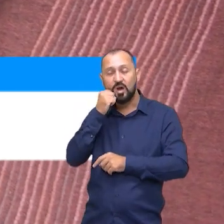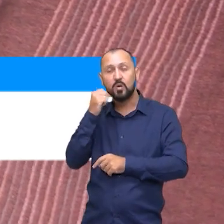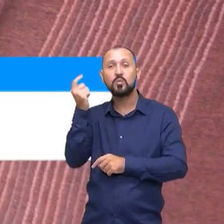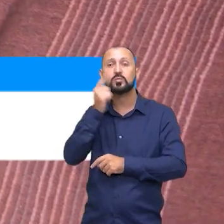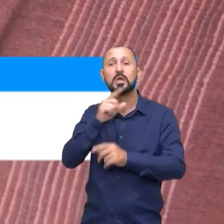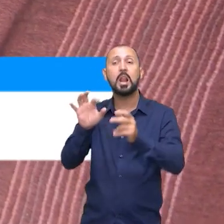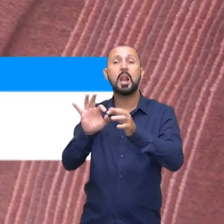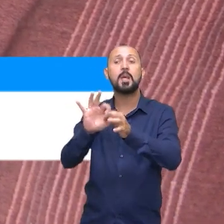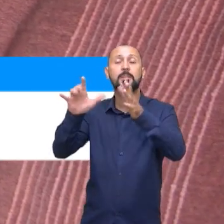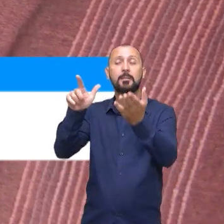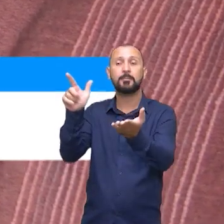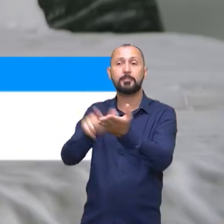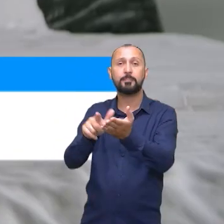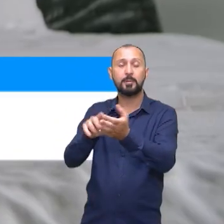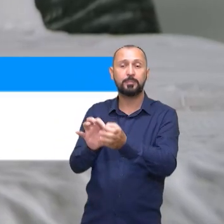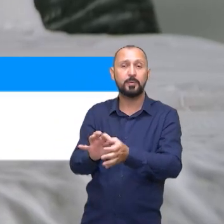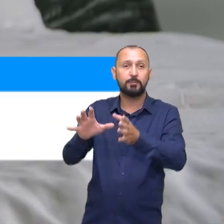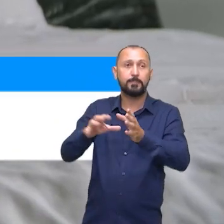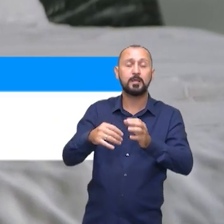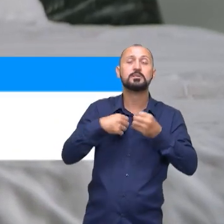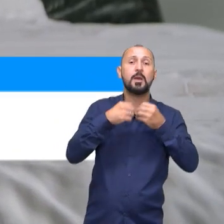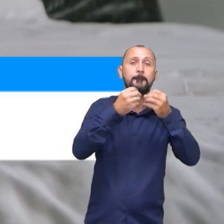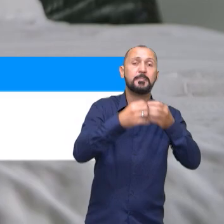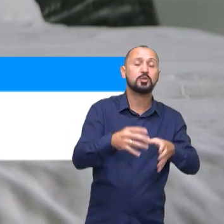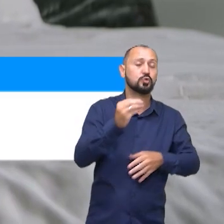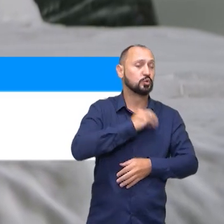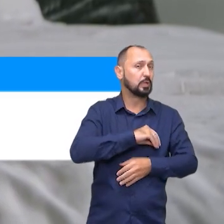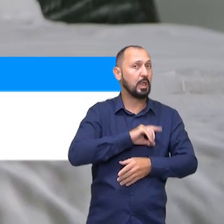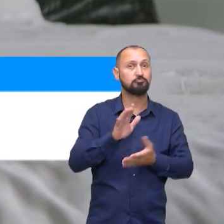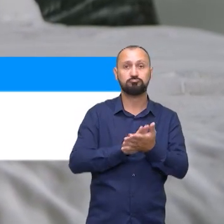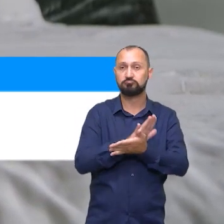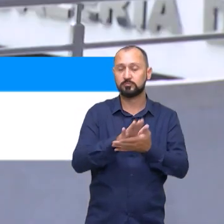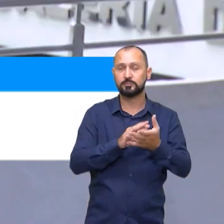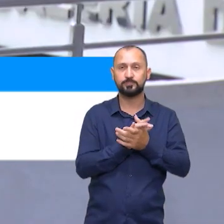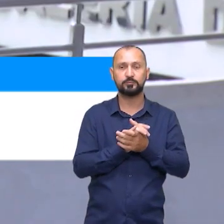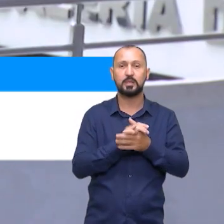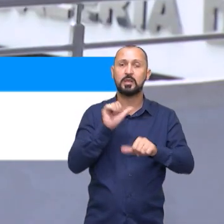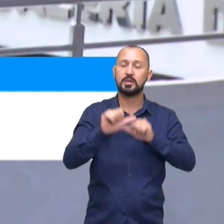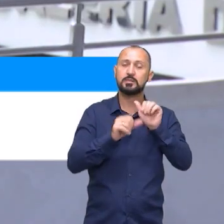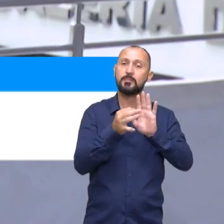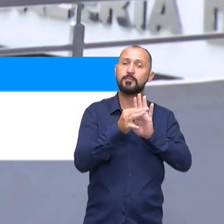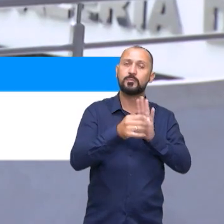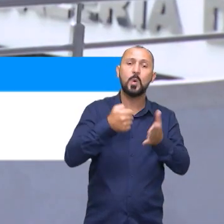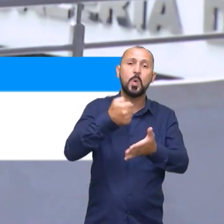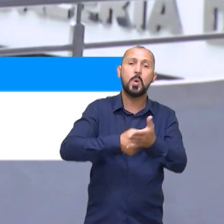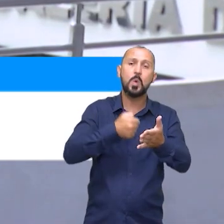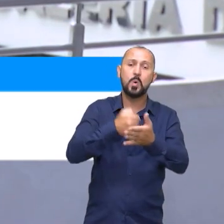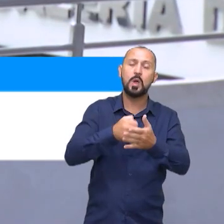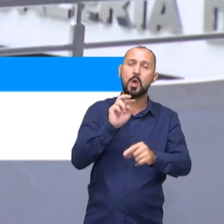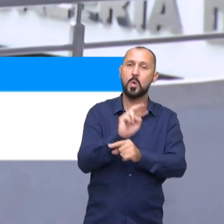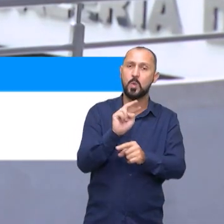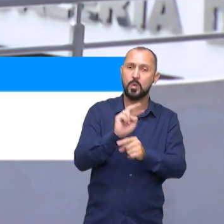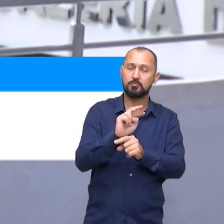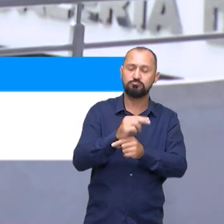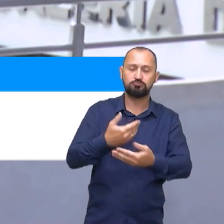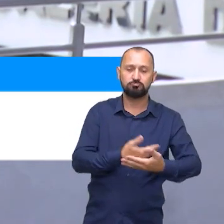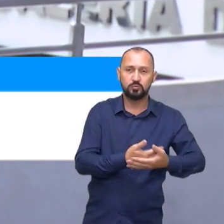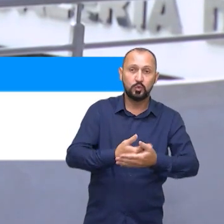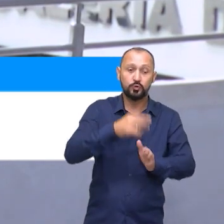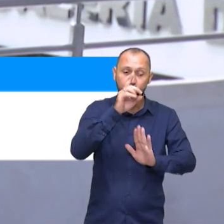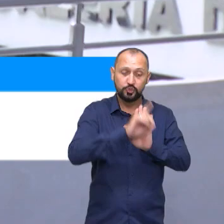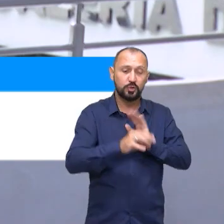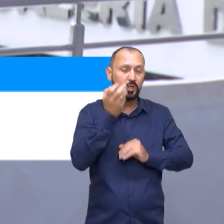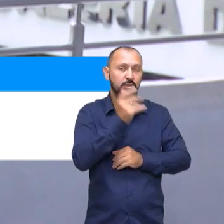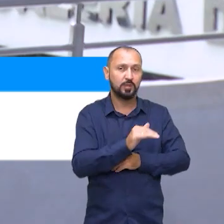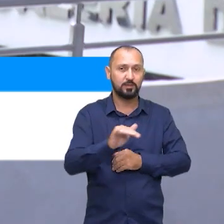ou obtiver guarda judicial de criança sem prejuízo à sua remuneração. A atualização da proposta garante a proteção à